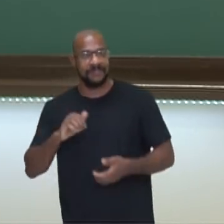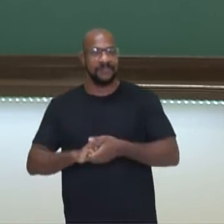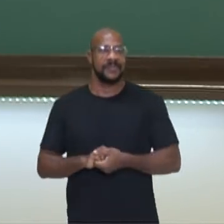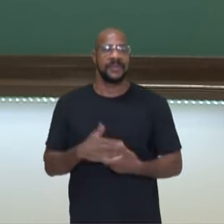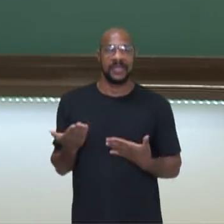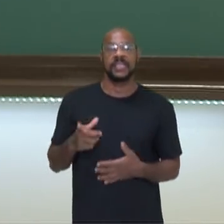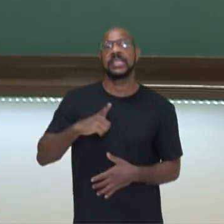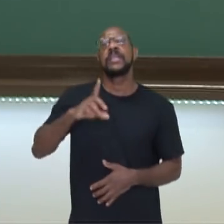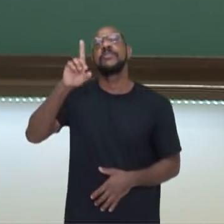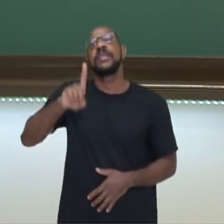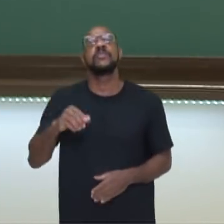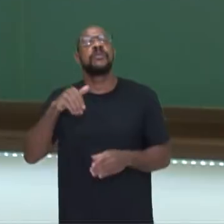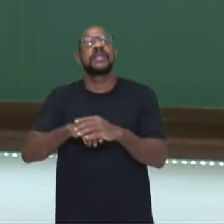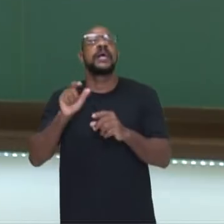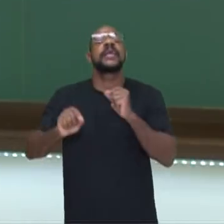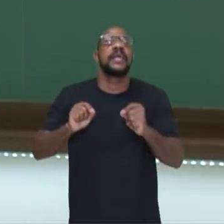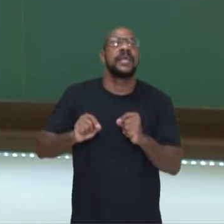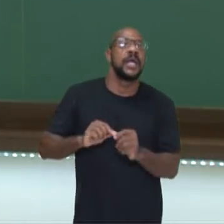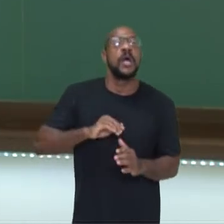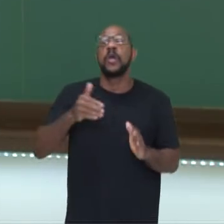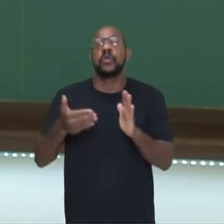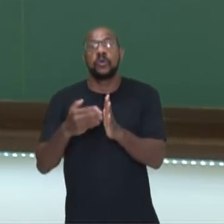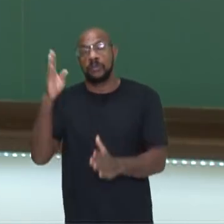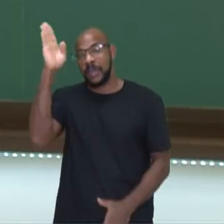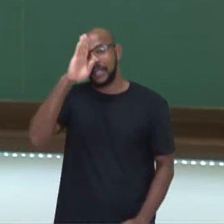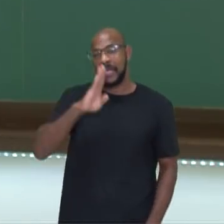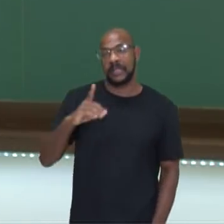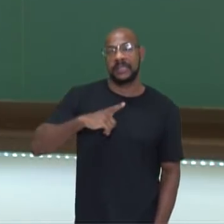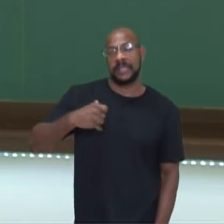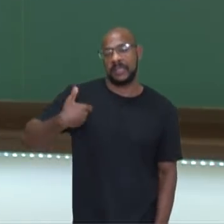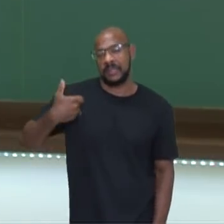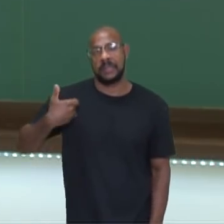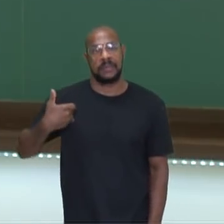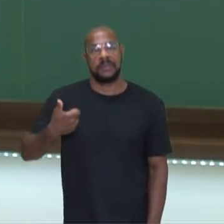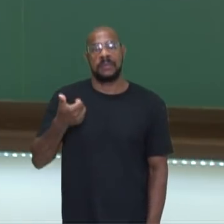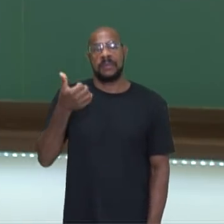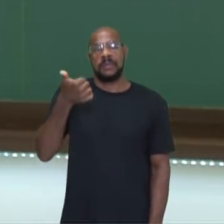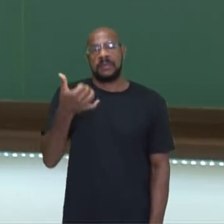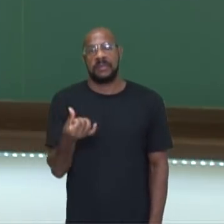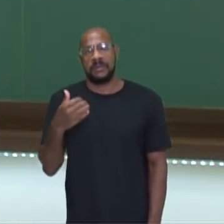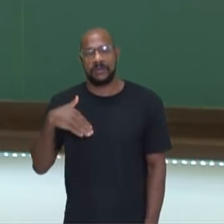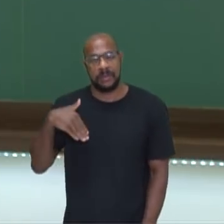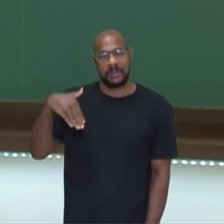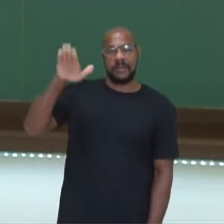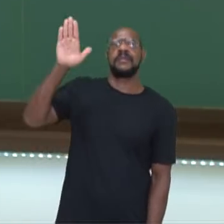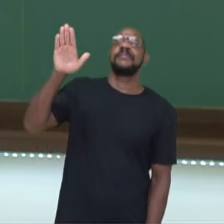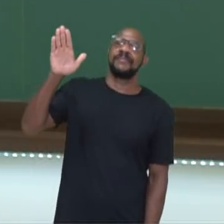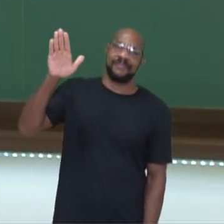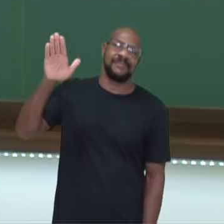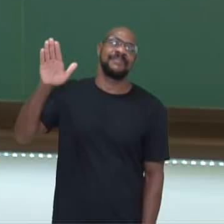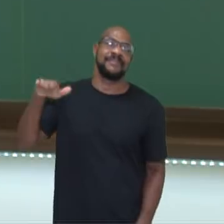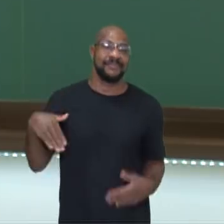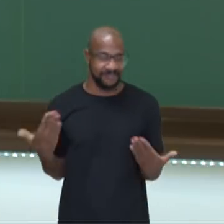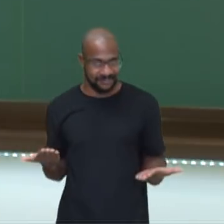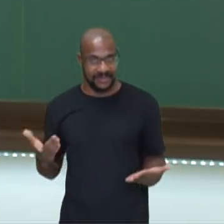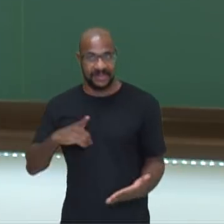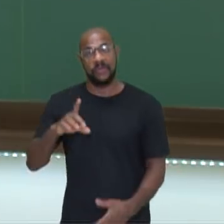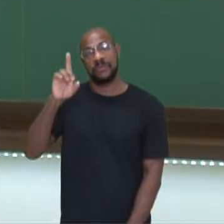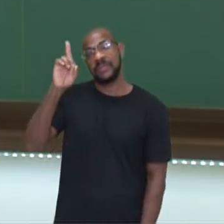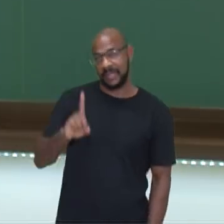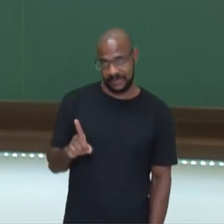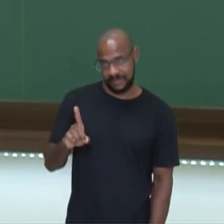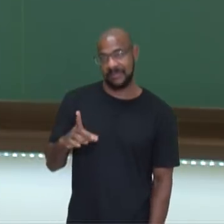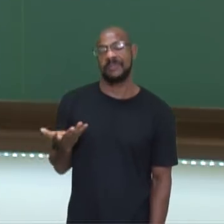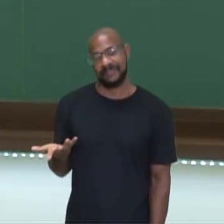tem direito a votar no Brasil? Todos os brasileiros com 16 anos ou mais. O direito de votar. O